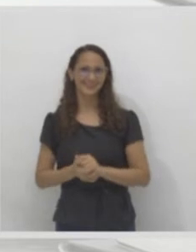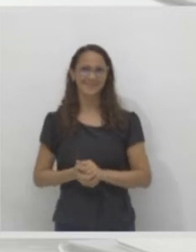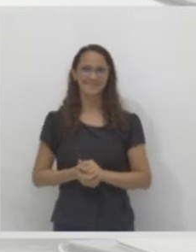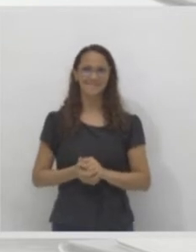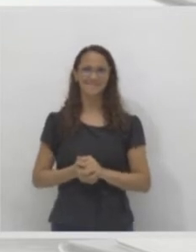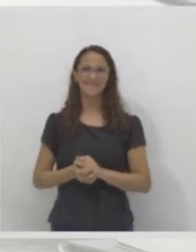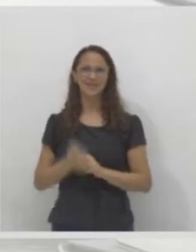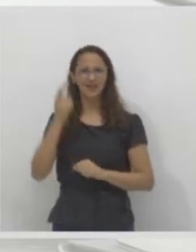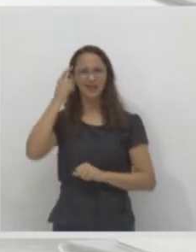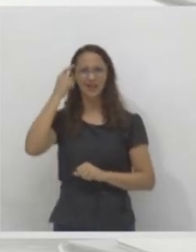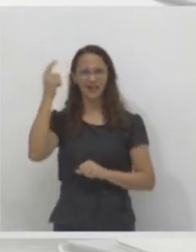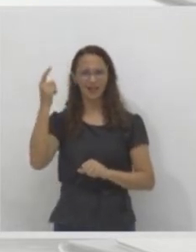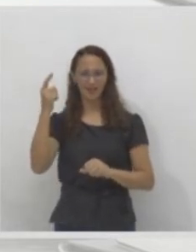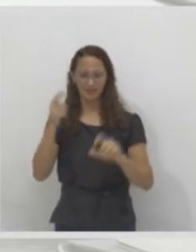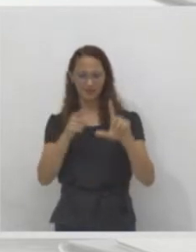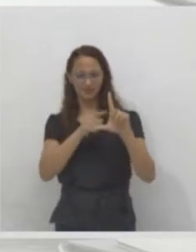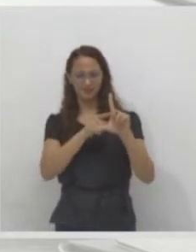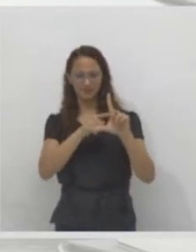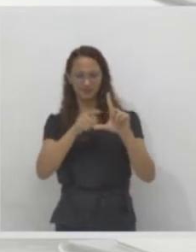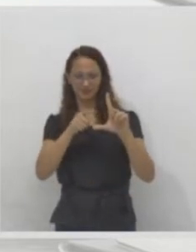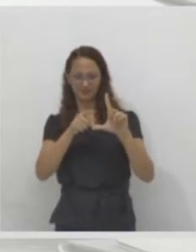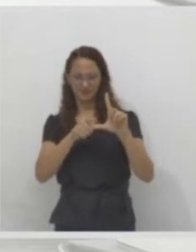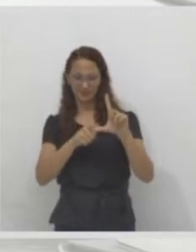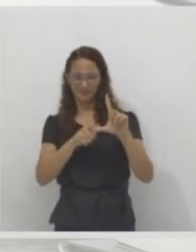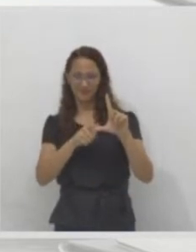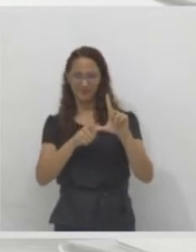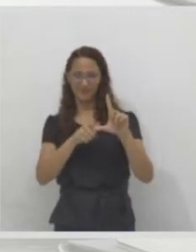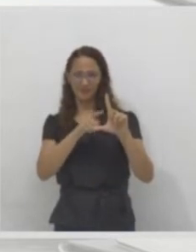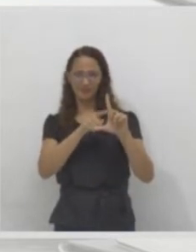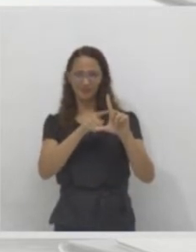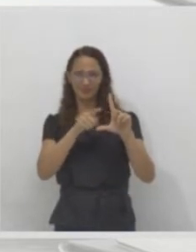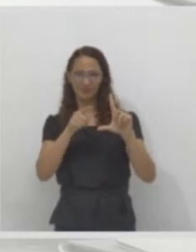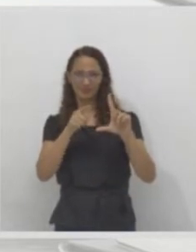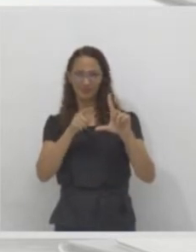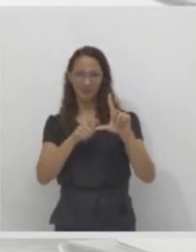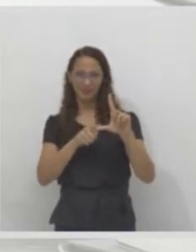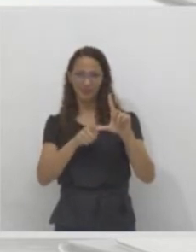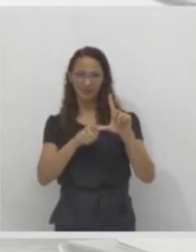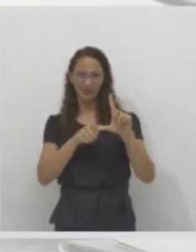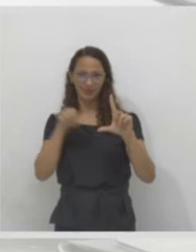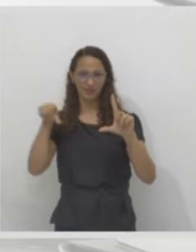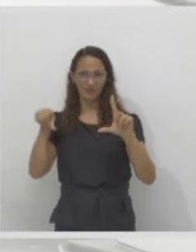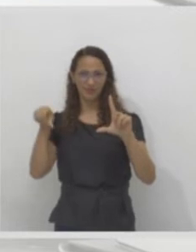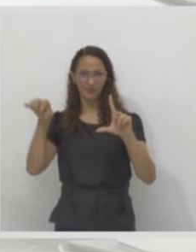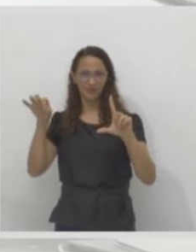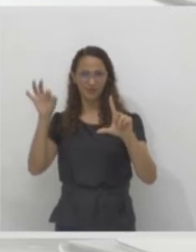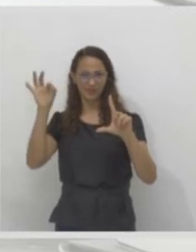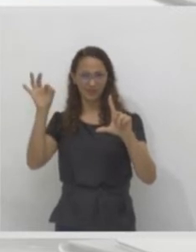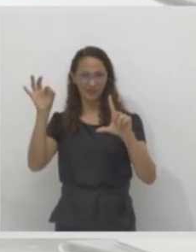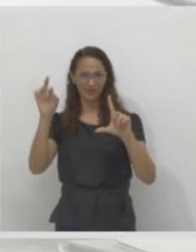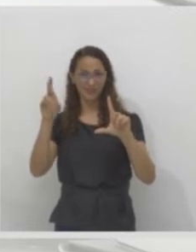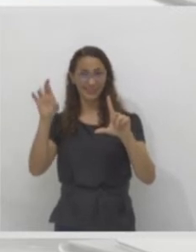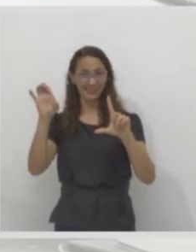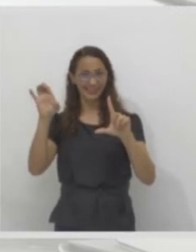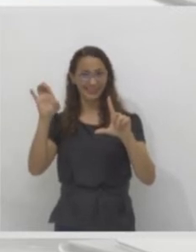esse lado que está bem de frente ao ângulo reto, eu vou chamá-lo